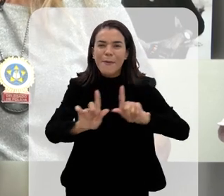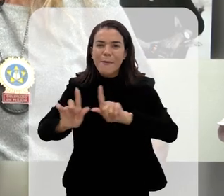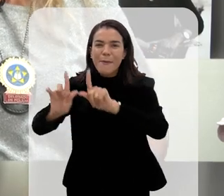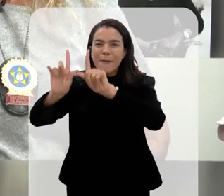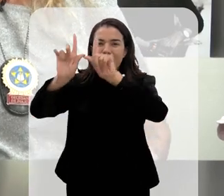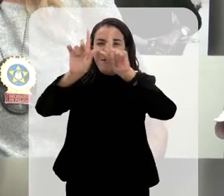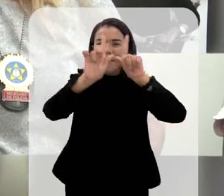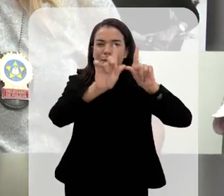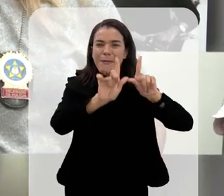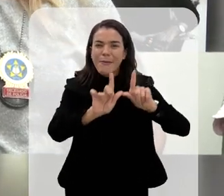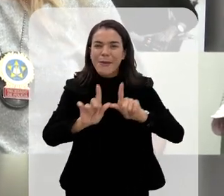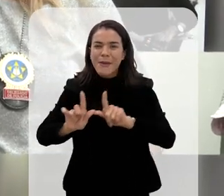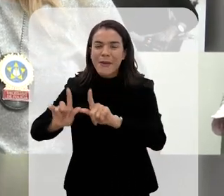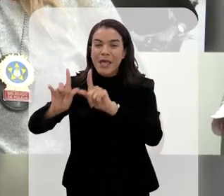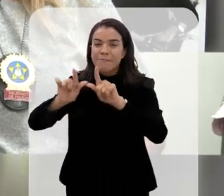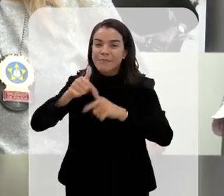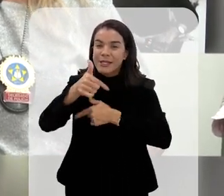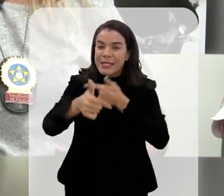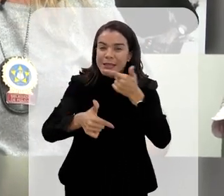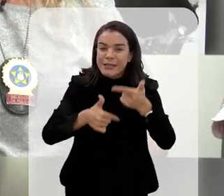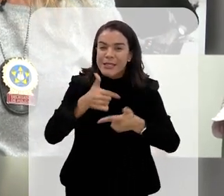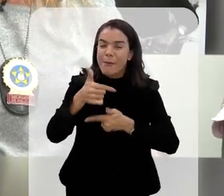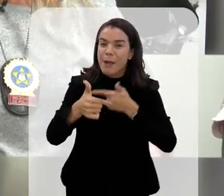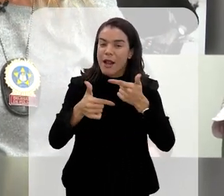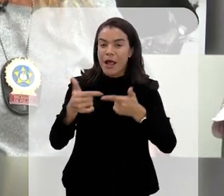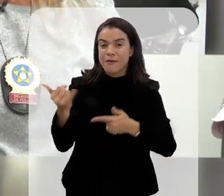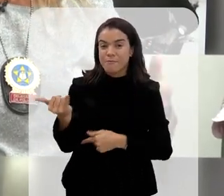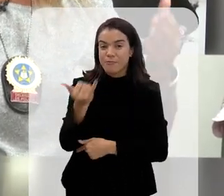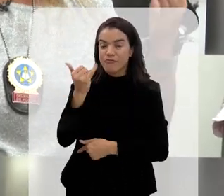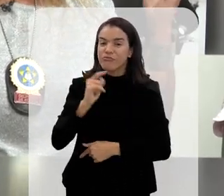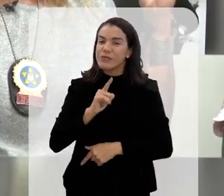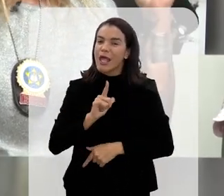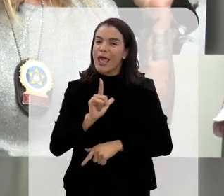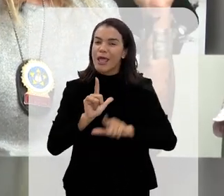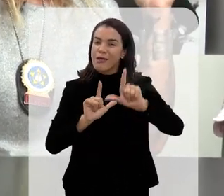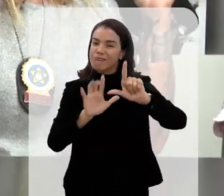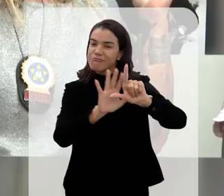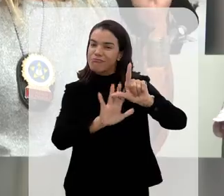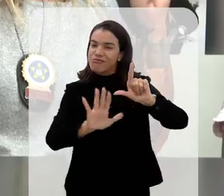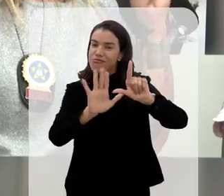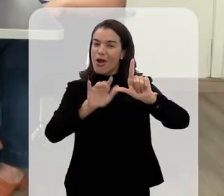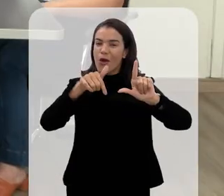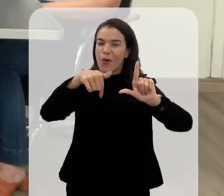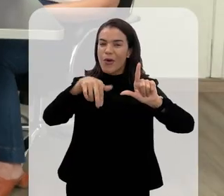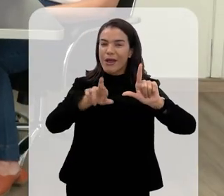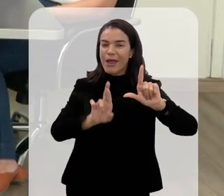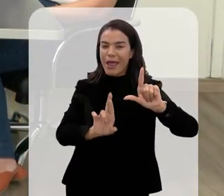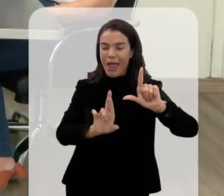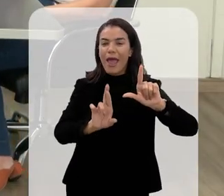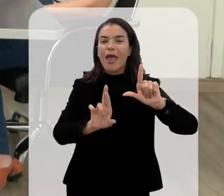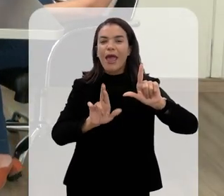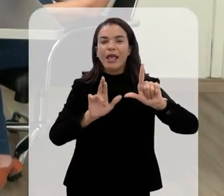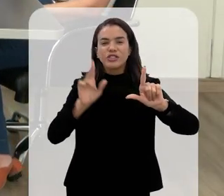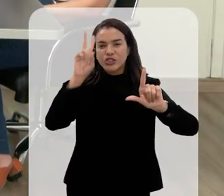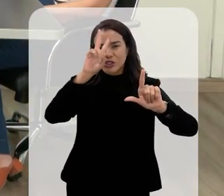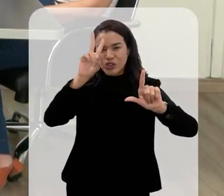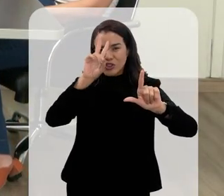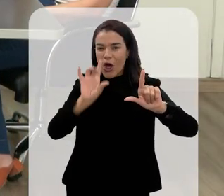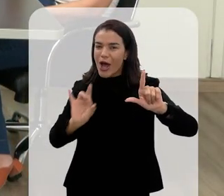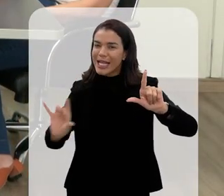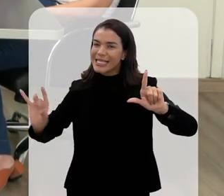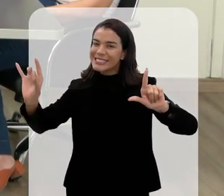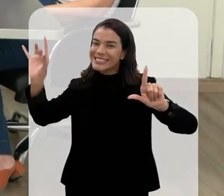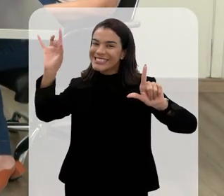que trabalharam em prol de outras mulheres, mulheres importantes. A gente tem um QR Code ali com a história de todas